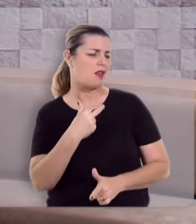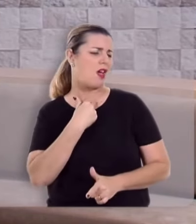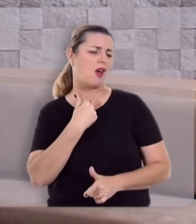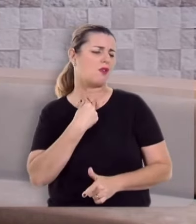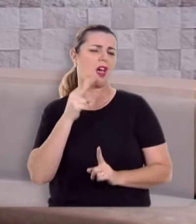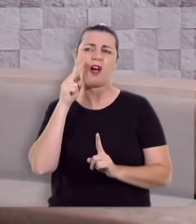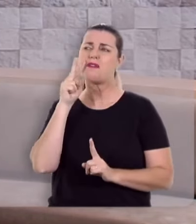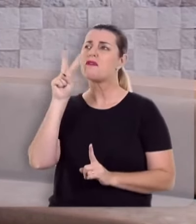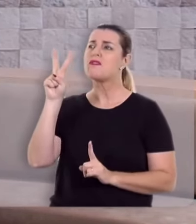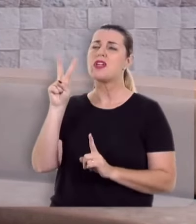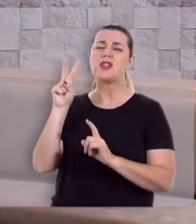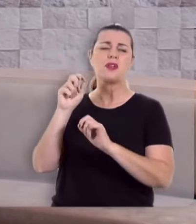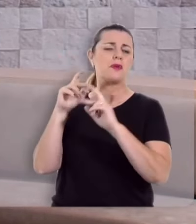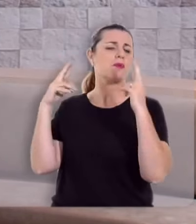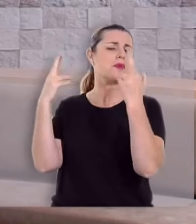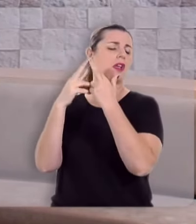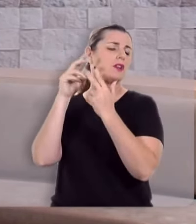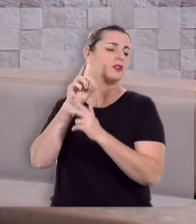ver o reino de Deus.